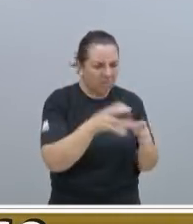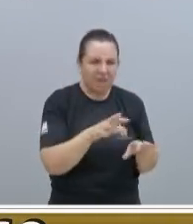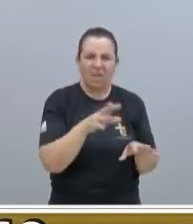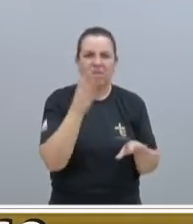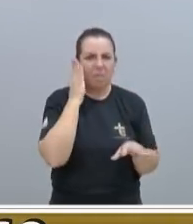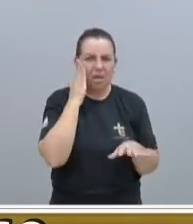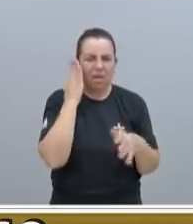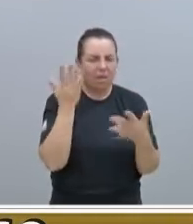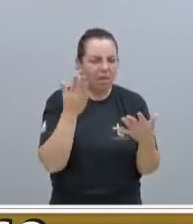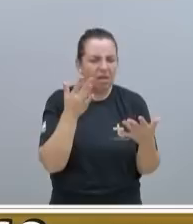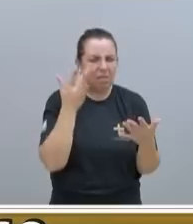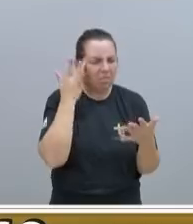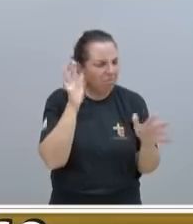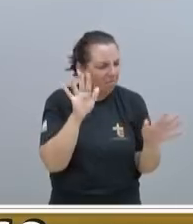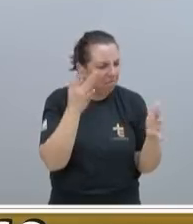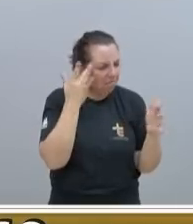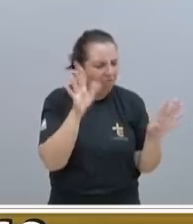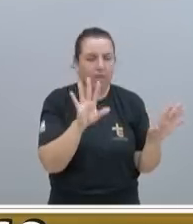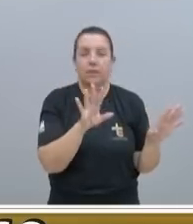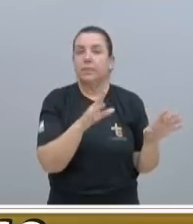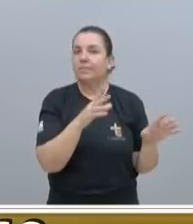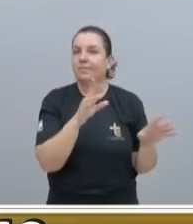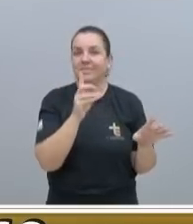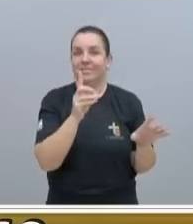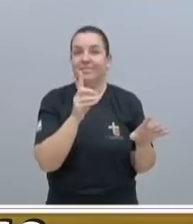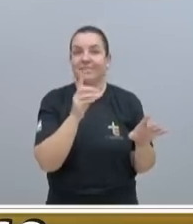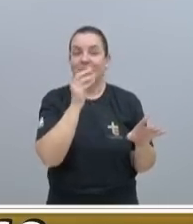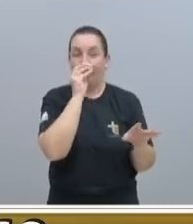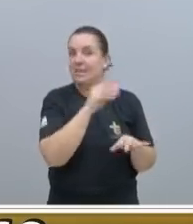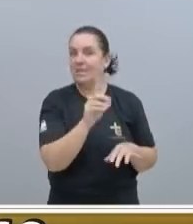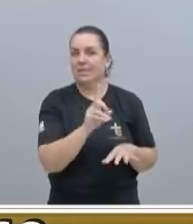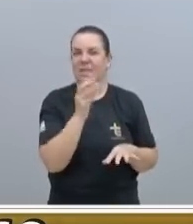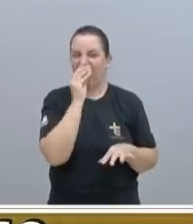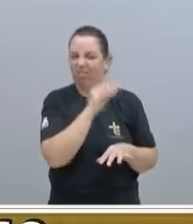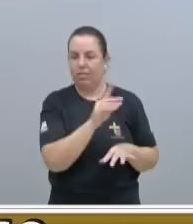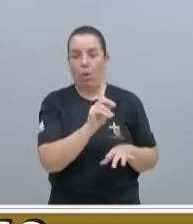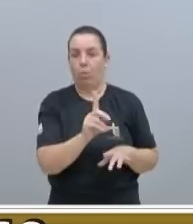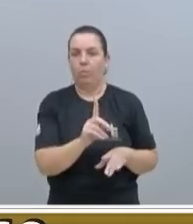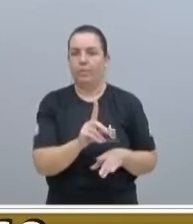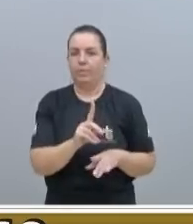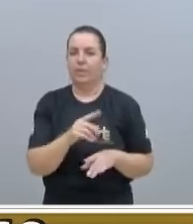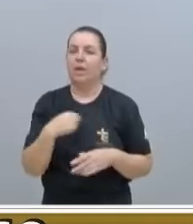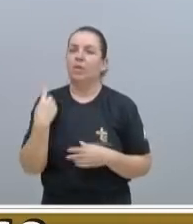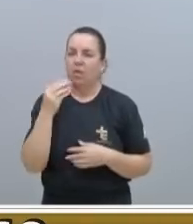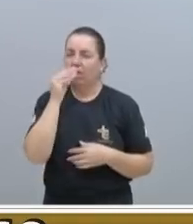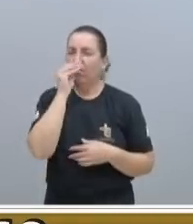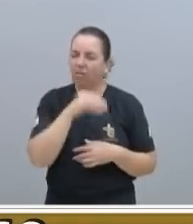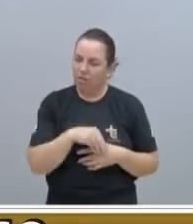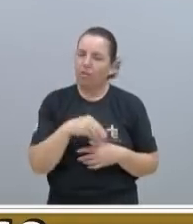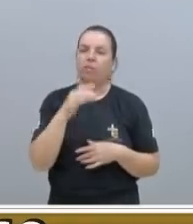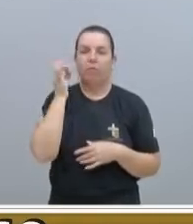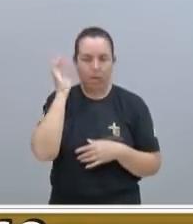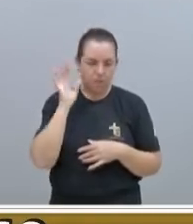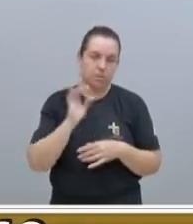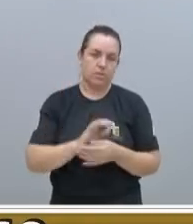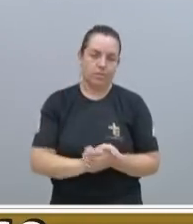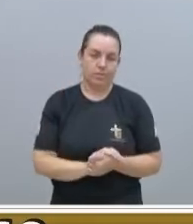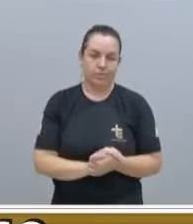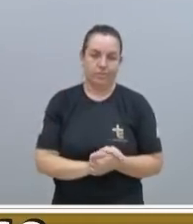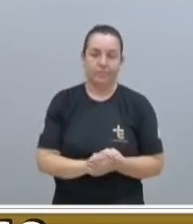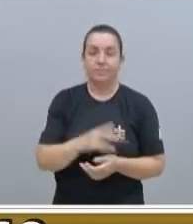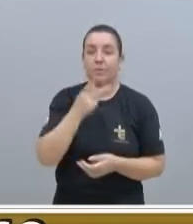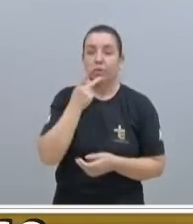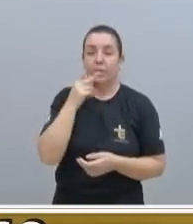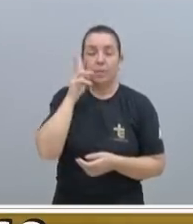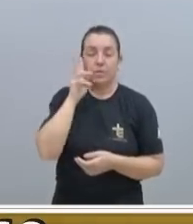não desista a gente desiste facilmente eu vou contar um fato